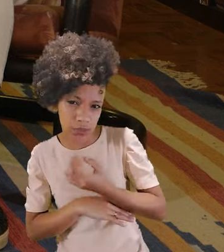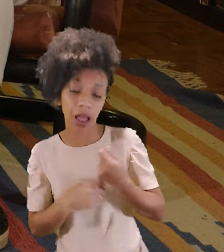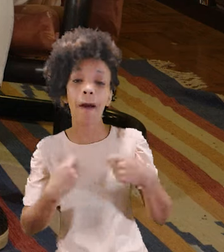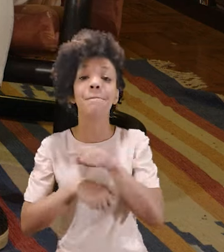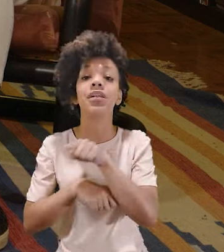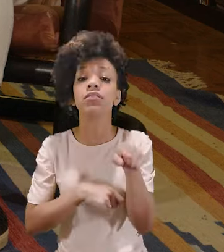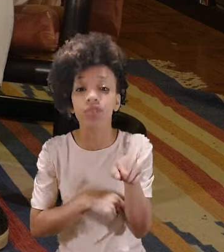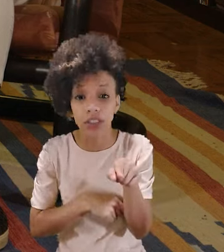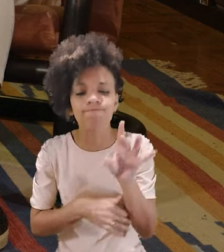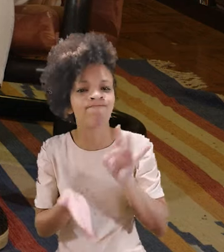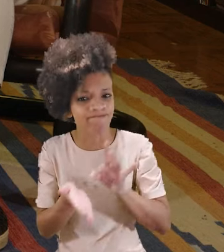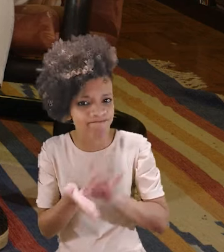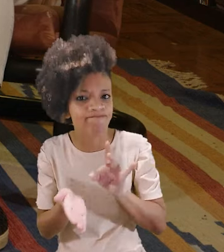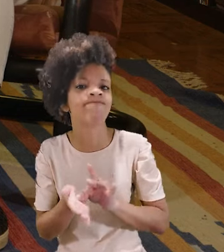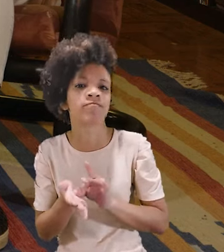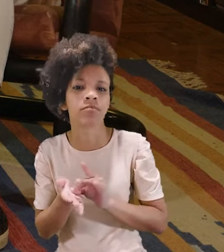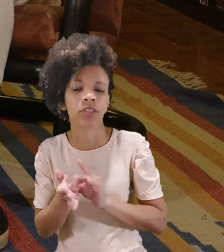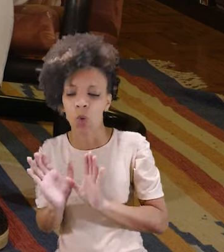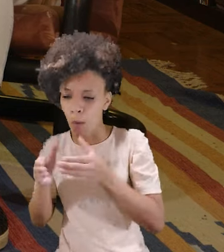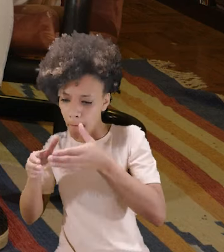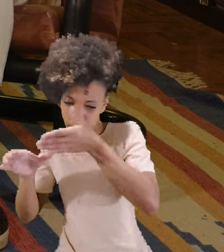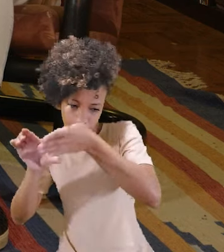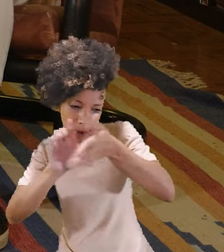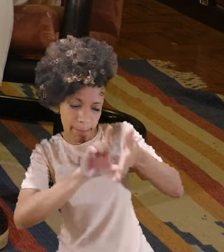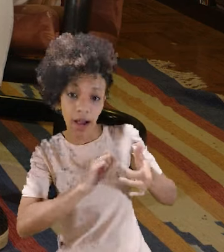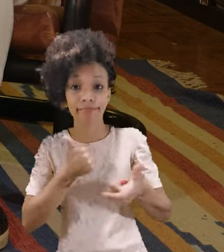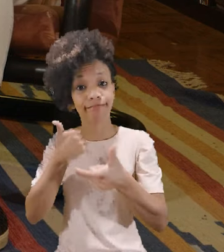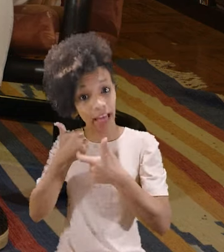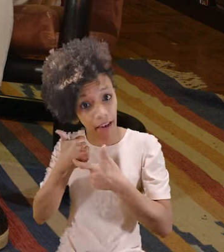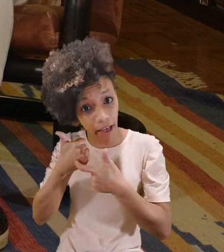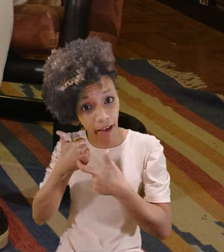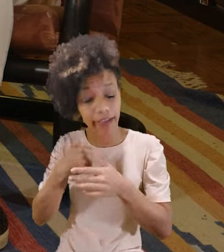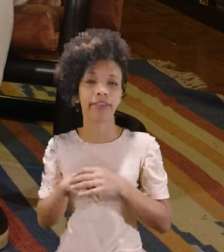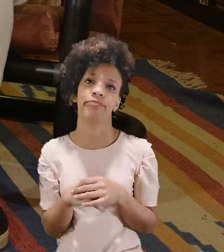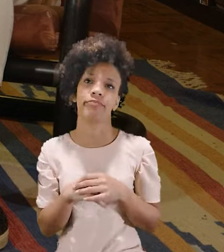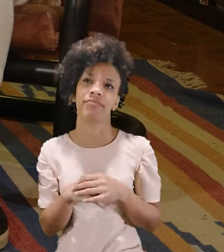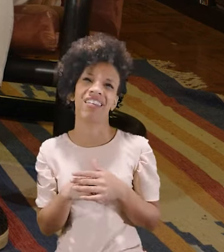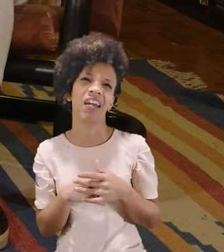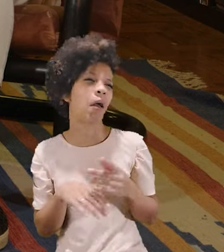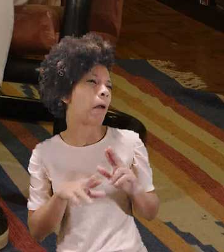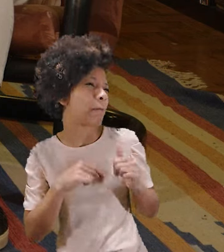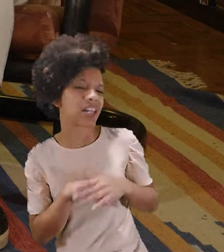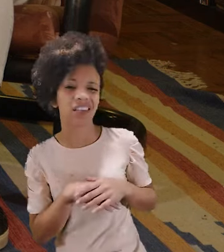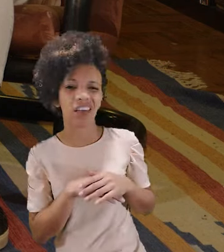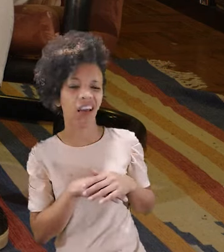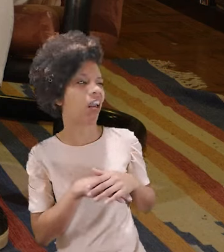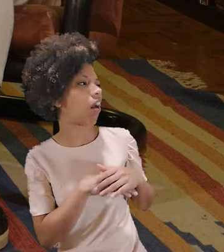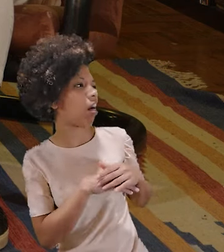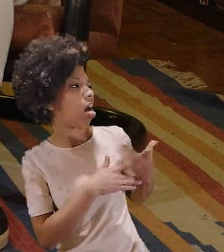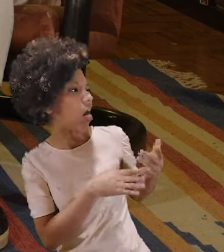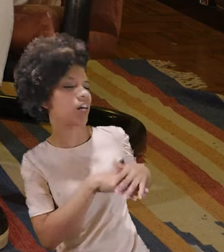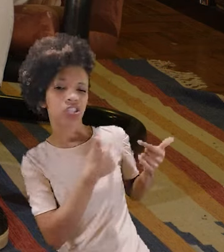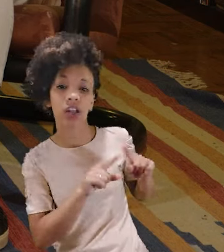do ashes to ashes não preciso de você mesmo para sair da bolha da like parece sou Gamer mano para